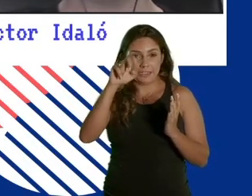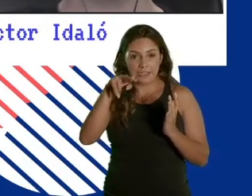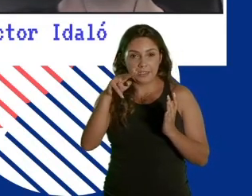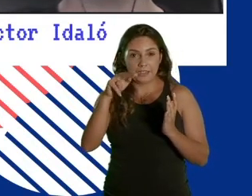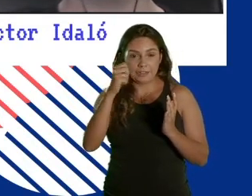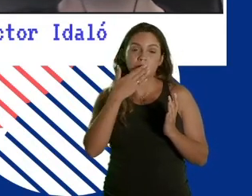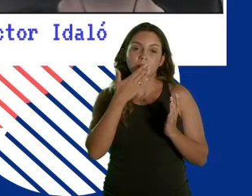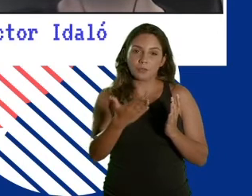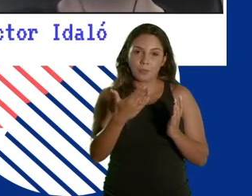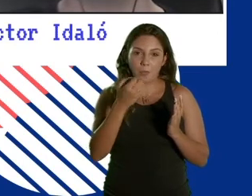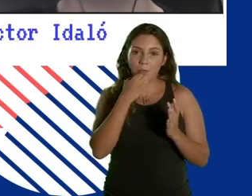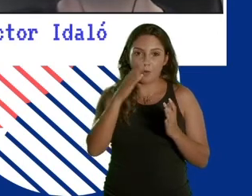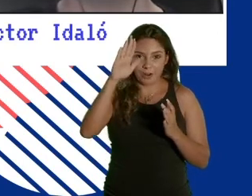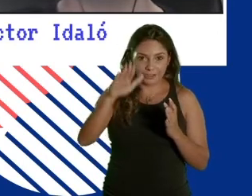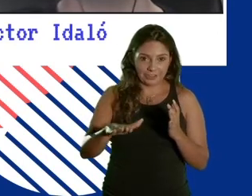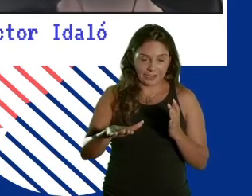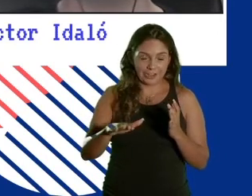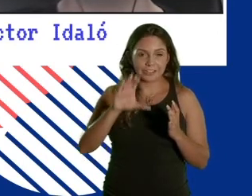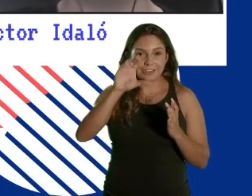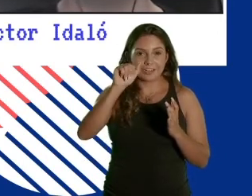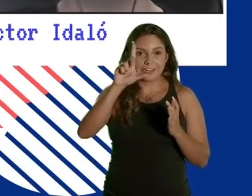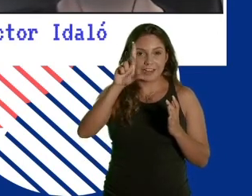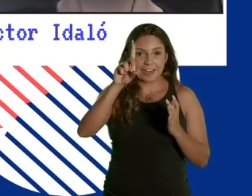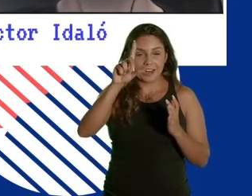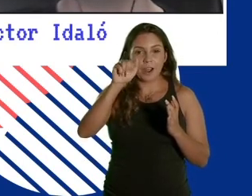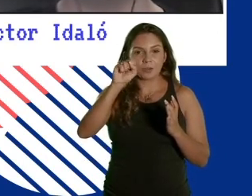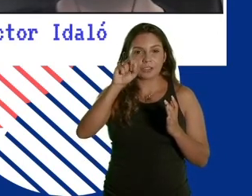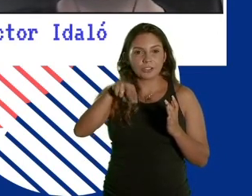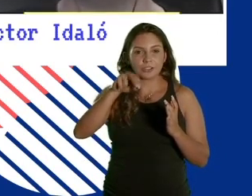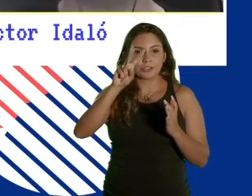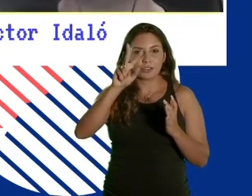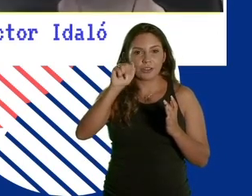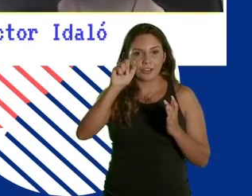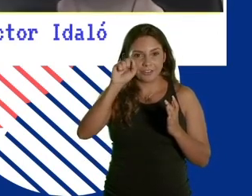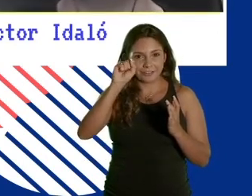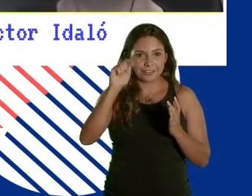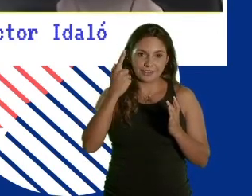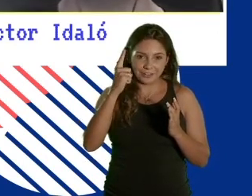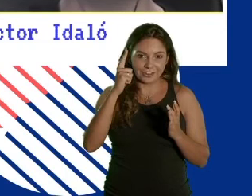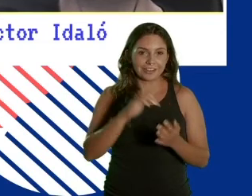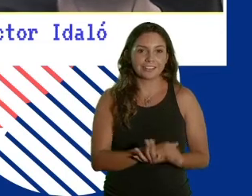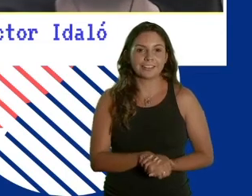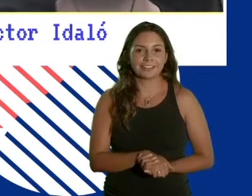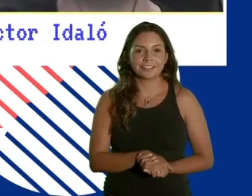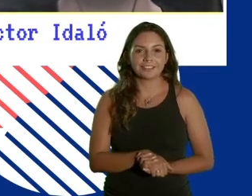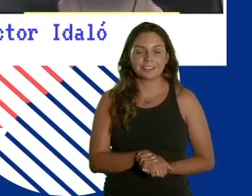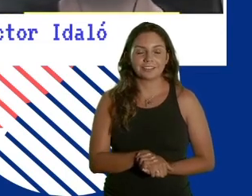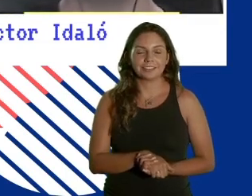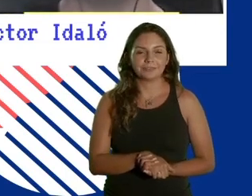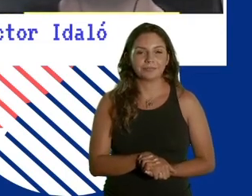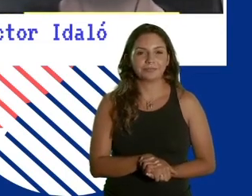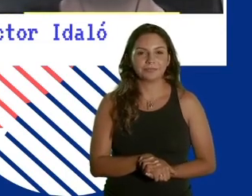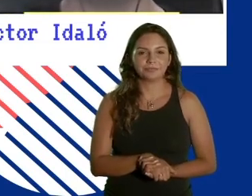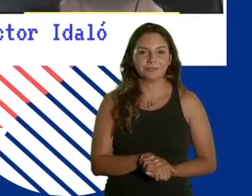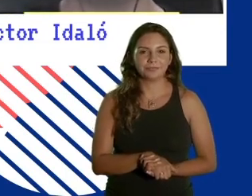uma boa tarde direto de Caldas Novas, em Goiás. Que maravilha, boa tarde. Fico muito feliz que tenha gente de fora de